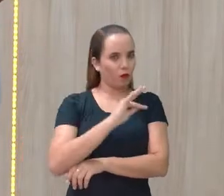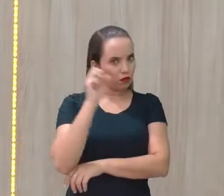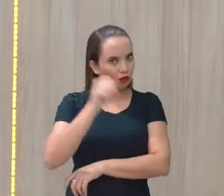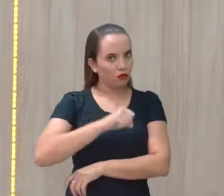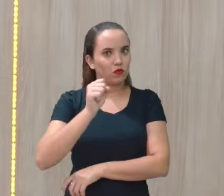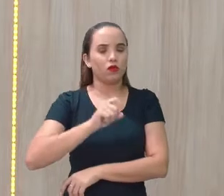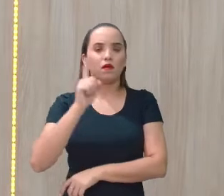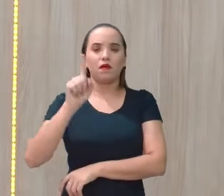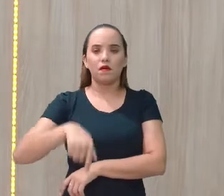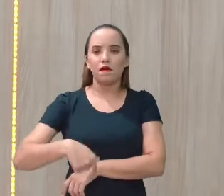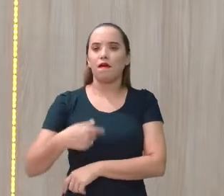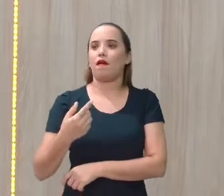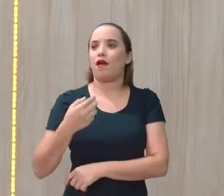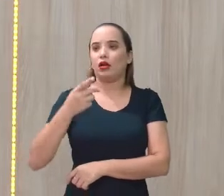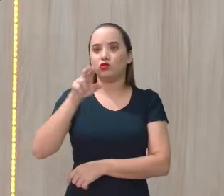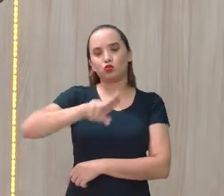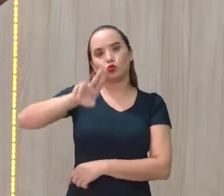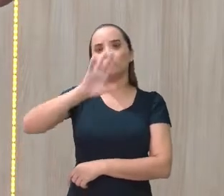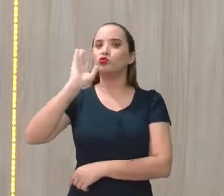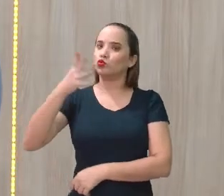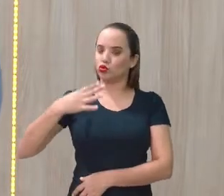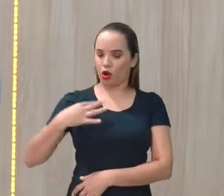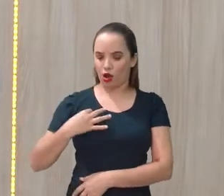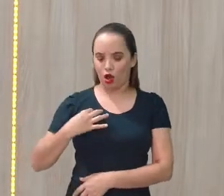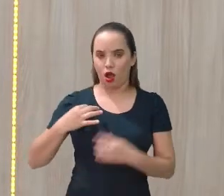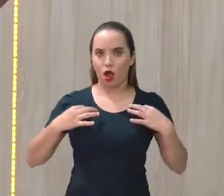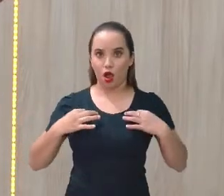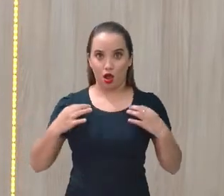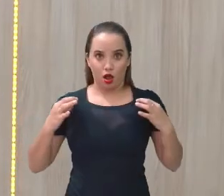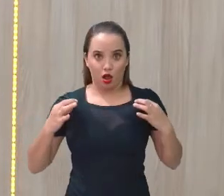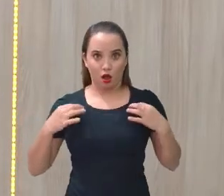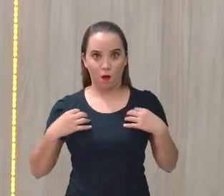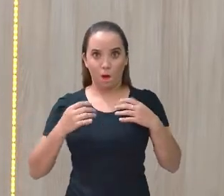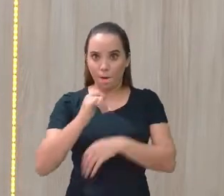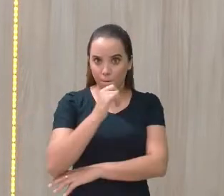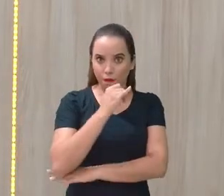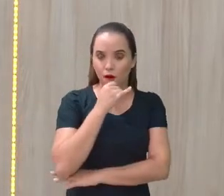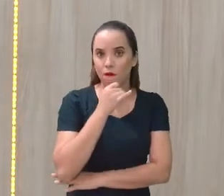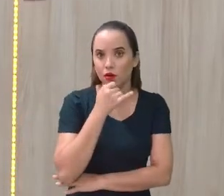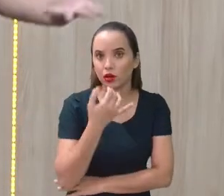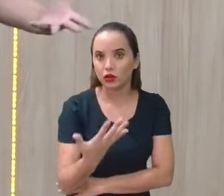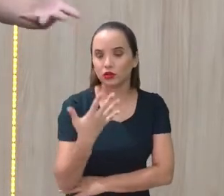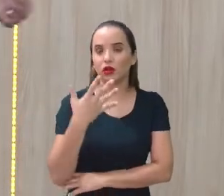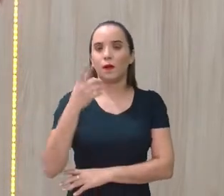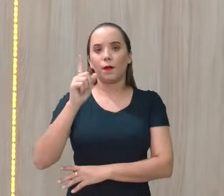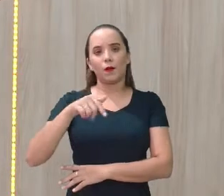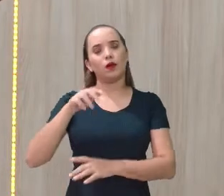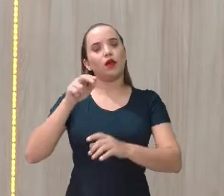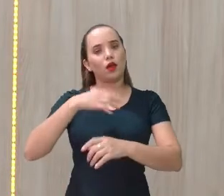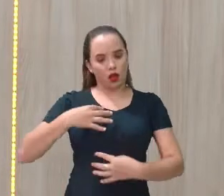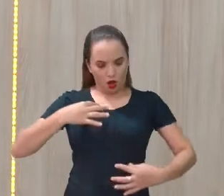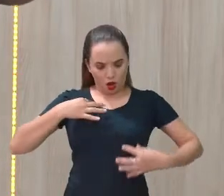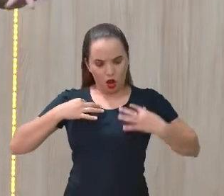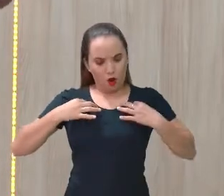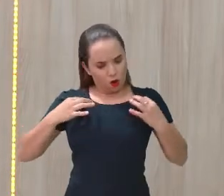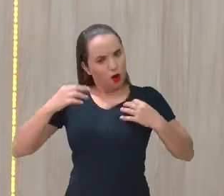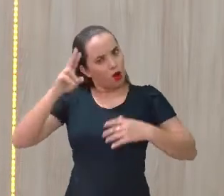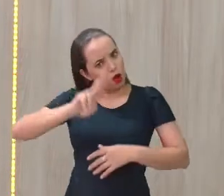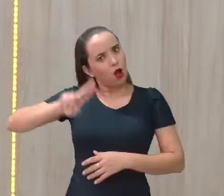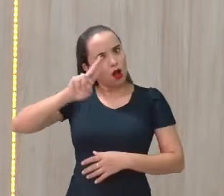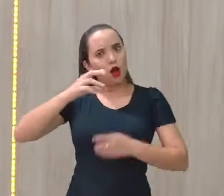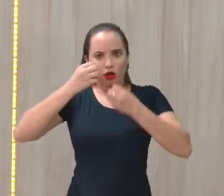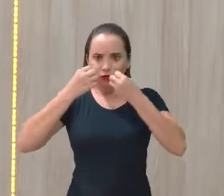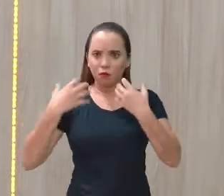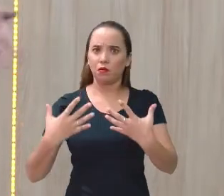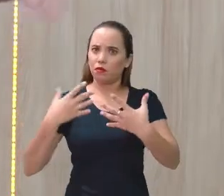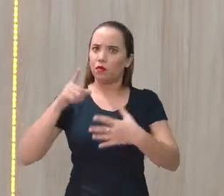gente usou a roupa como exemplo. A gente precisa ir vestida adequadamente para aquele evento. Então, se a gente